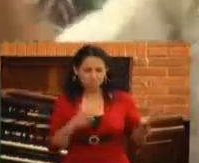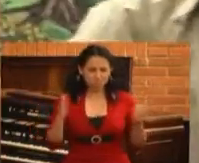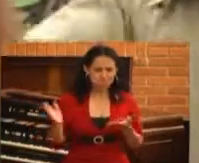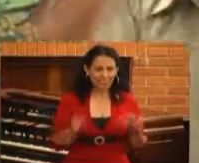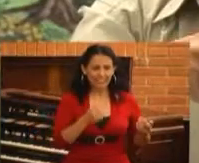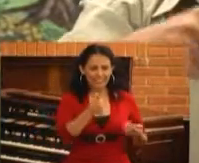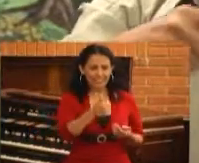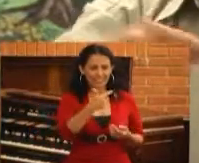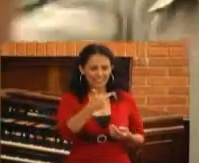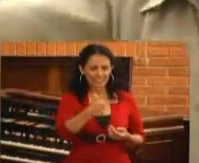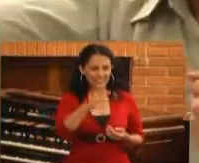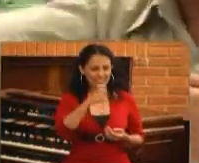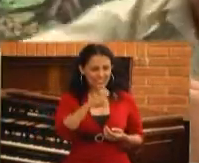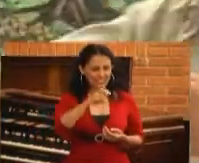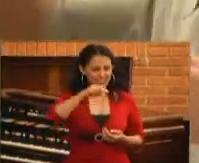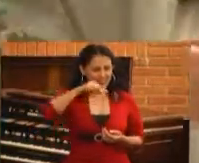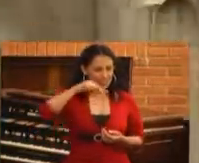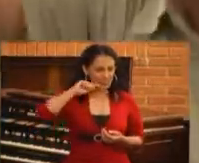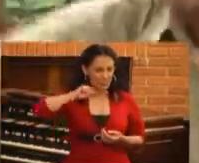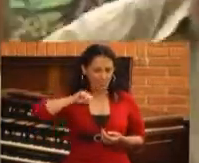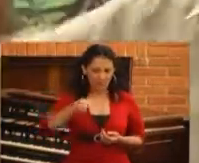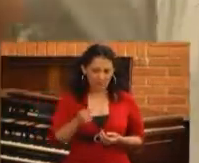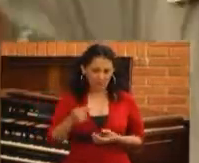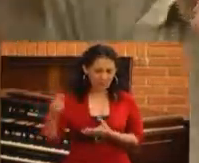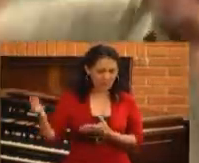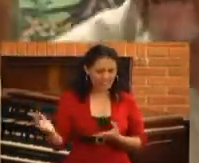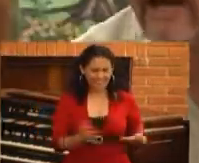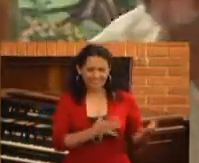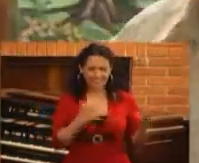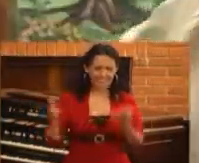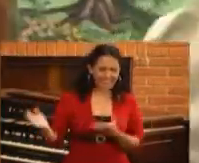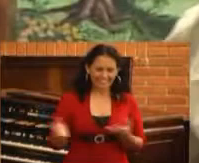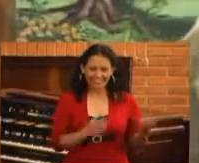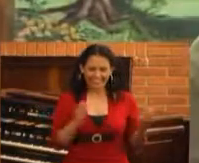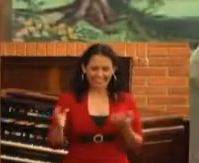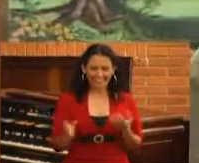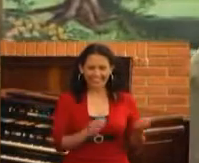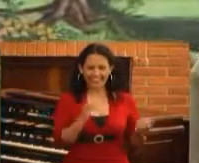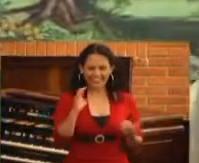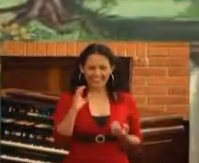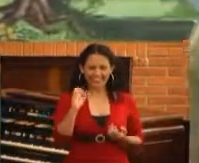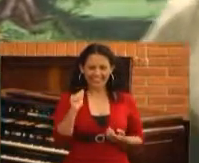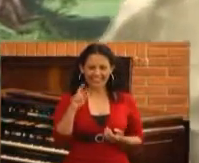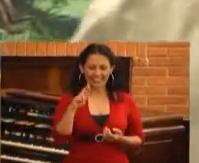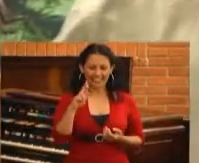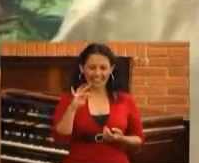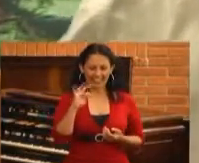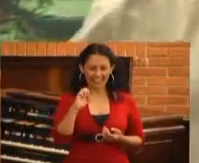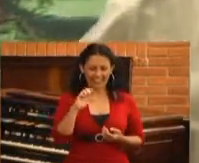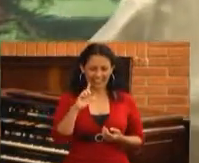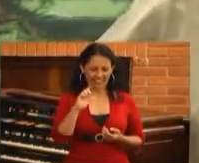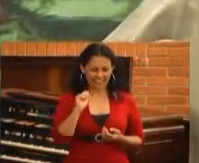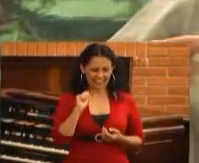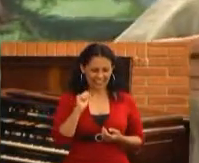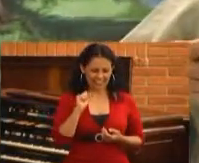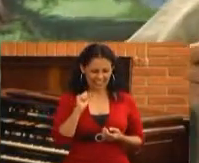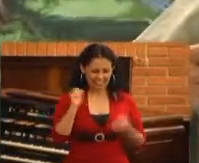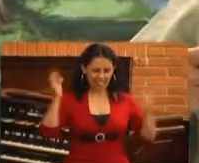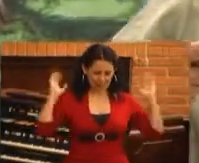125 mil carretas dá 6 voltas ao redor da Terra.